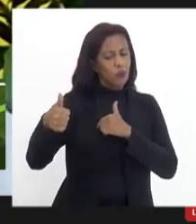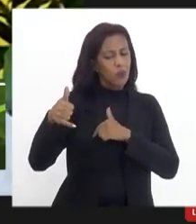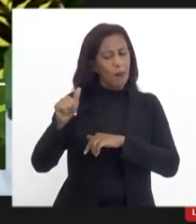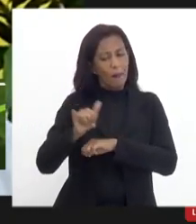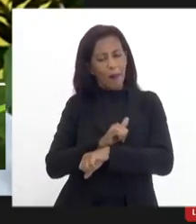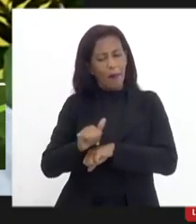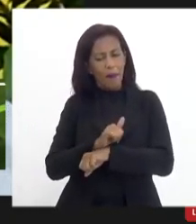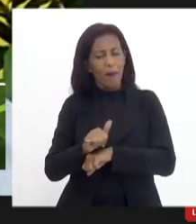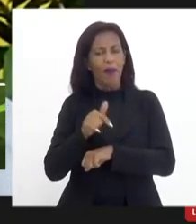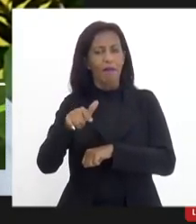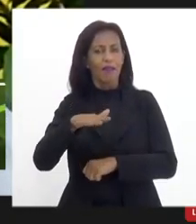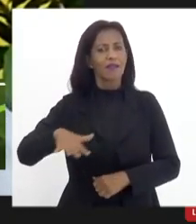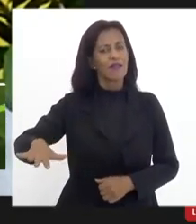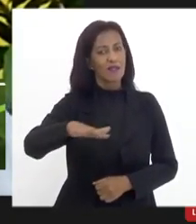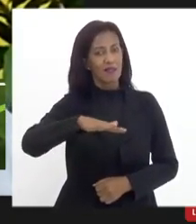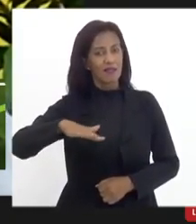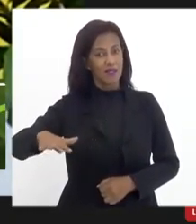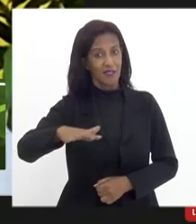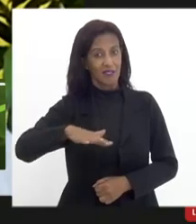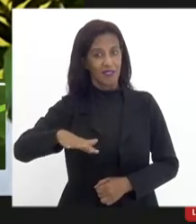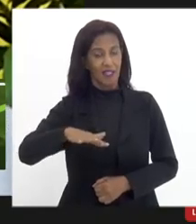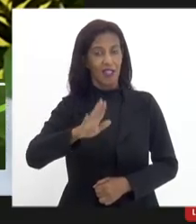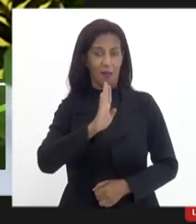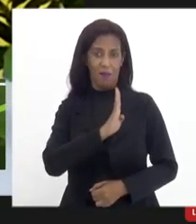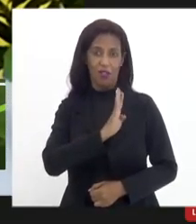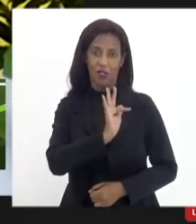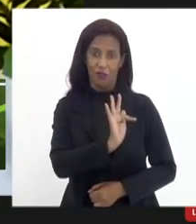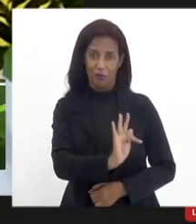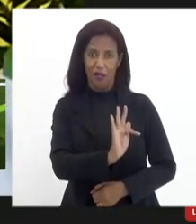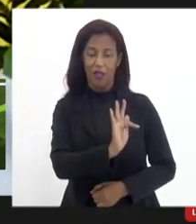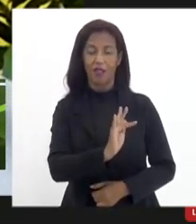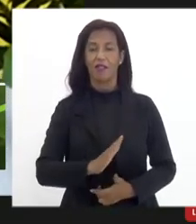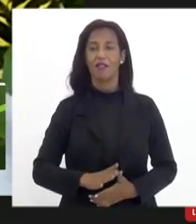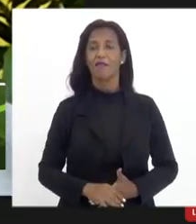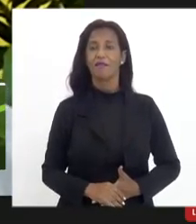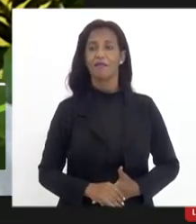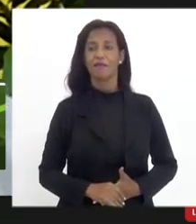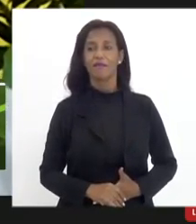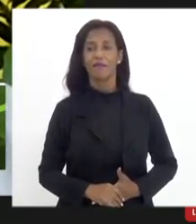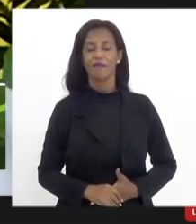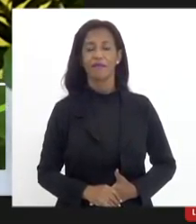nesse campo, na região da Baixada Fluminense. Né,